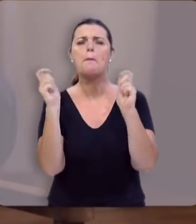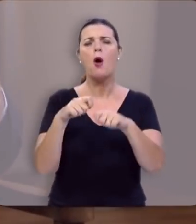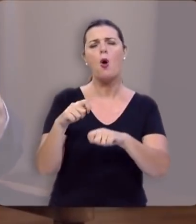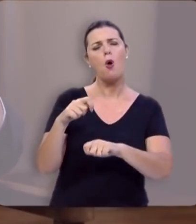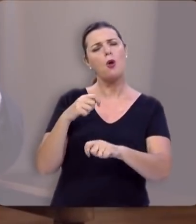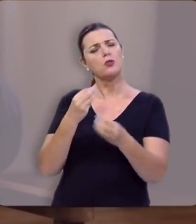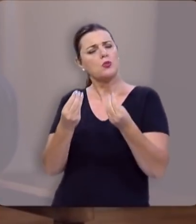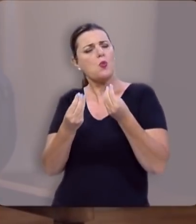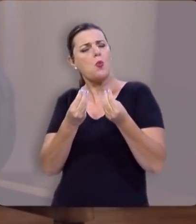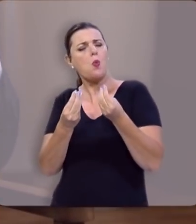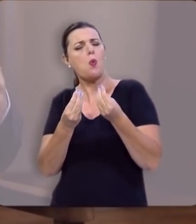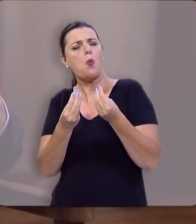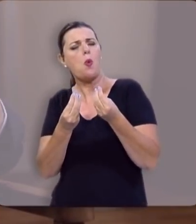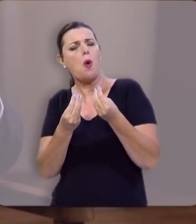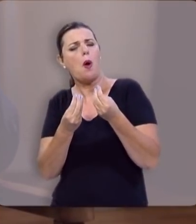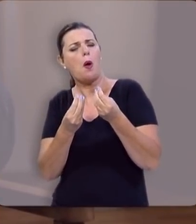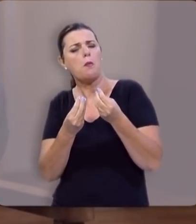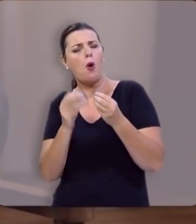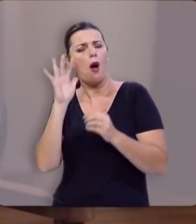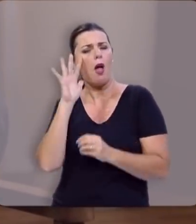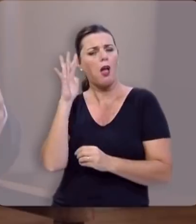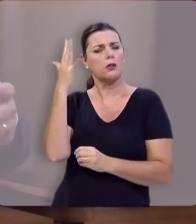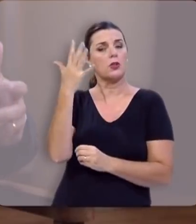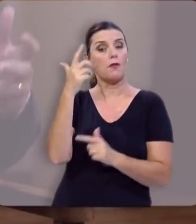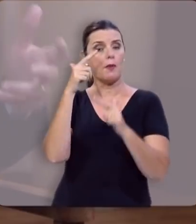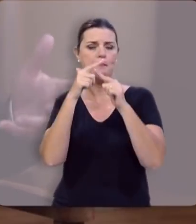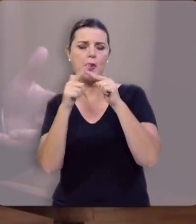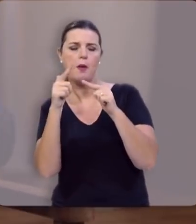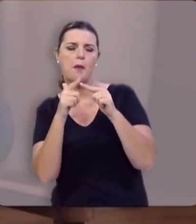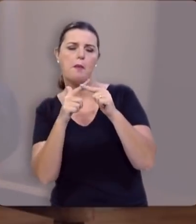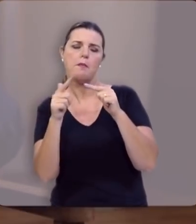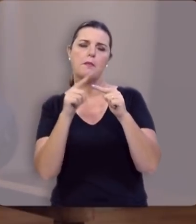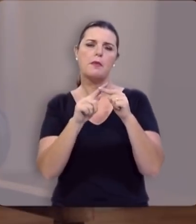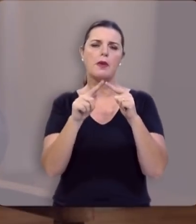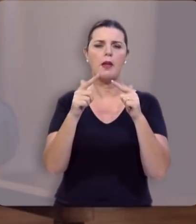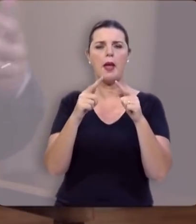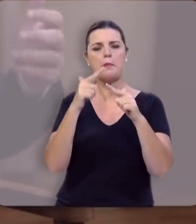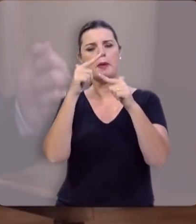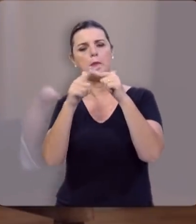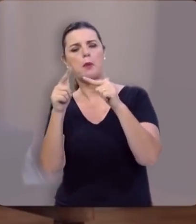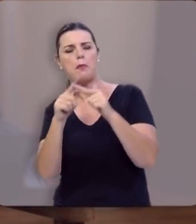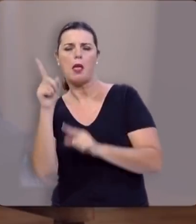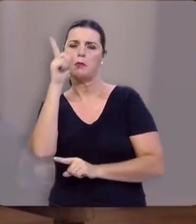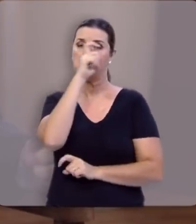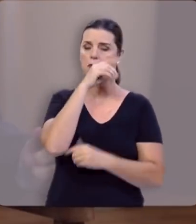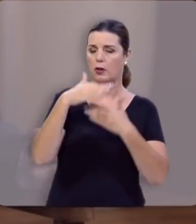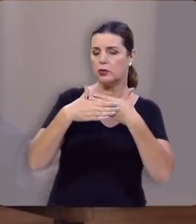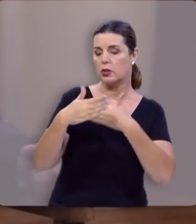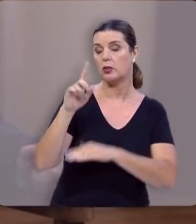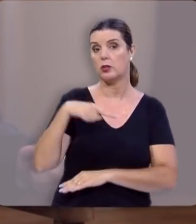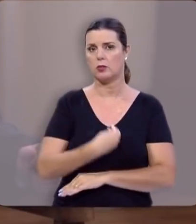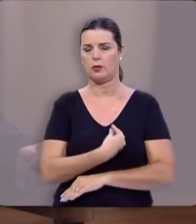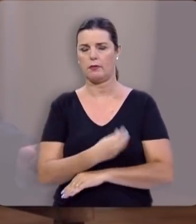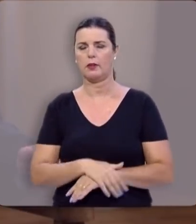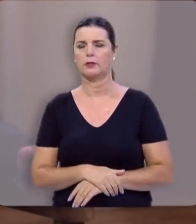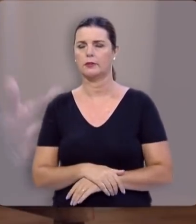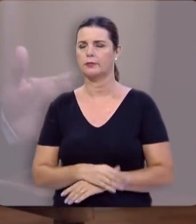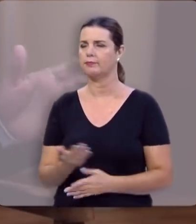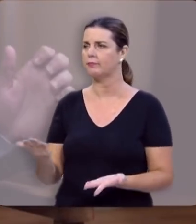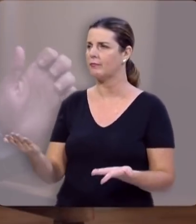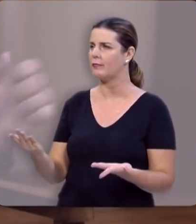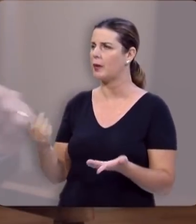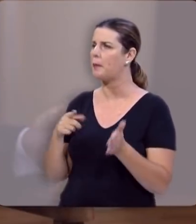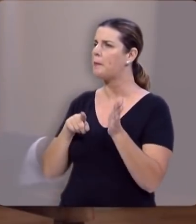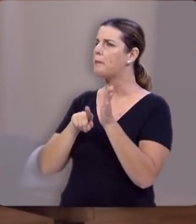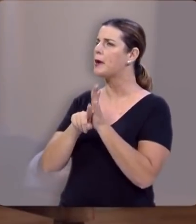com os obstáculos, com os problemas, com as adversidades e dificuldades que se colocam diante de nós?